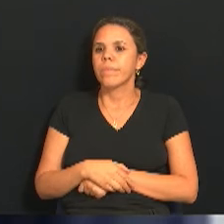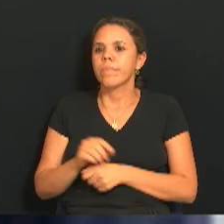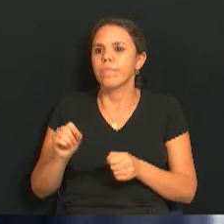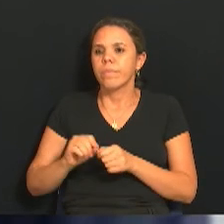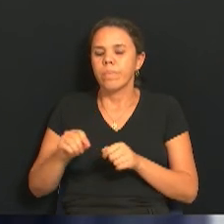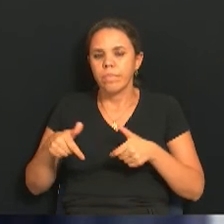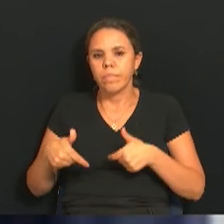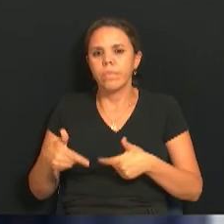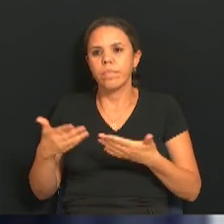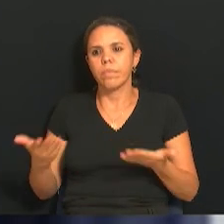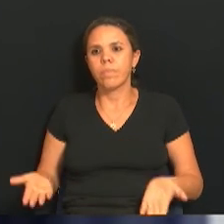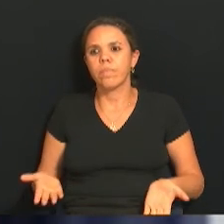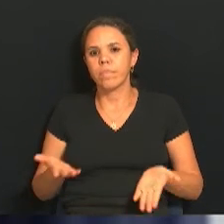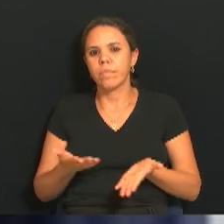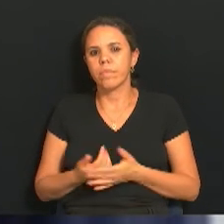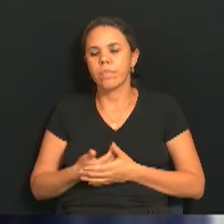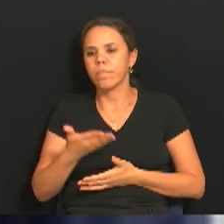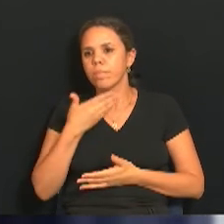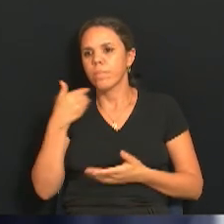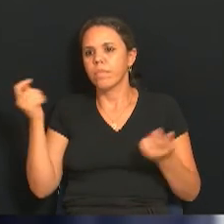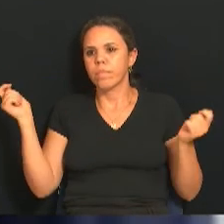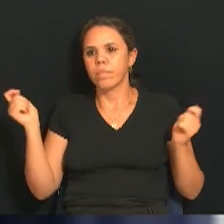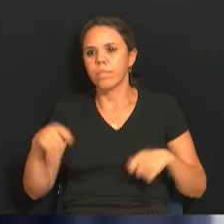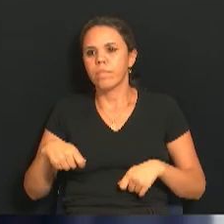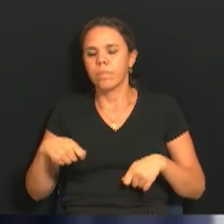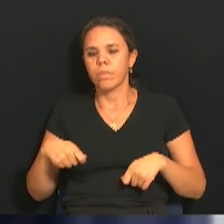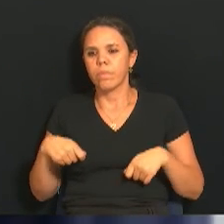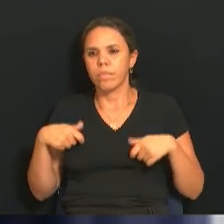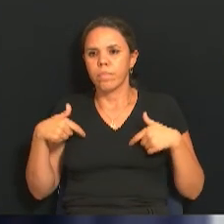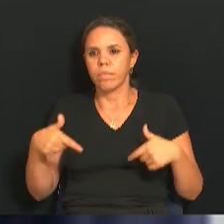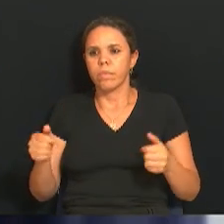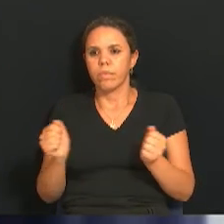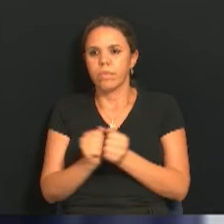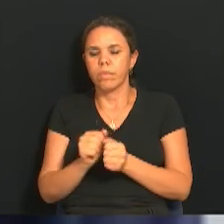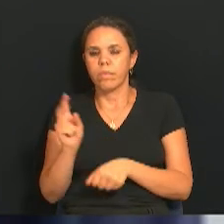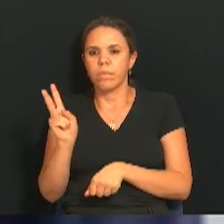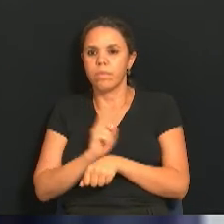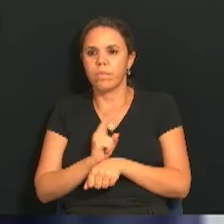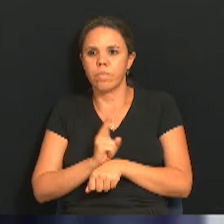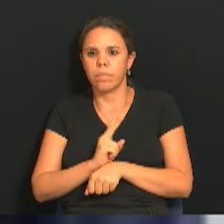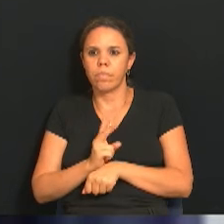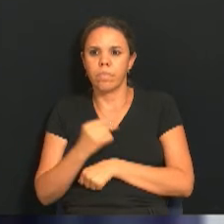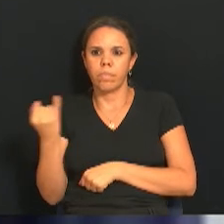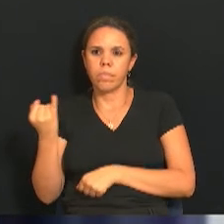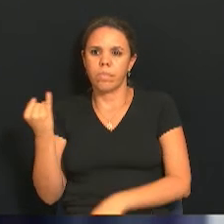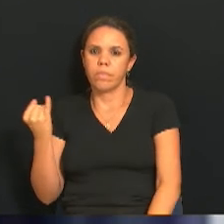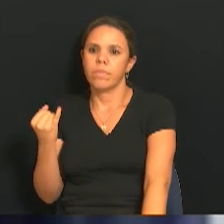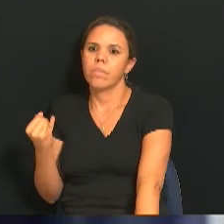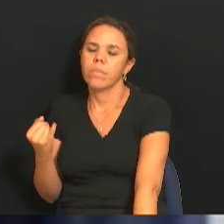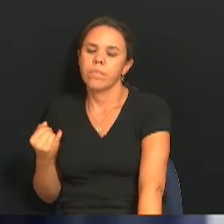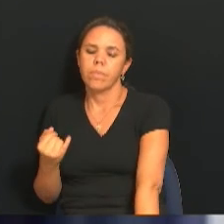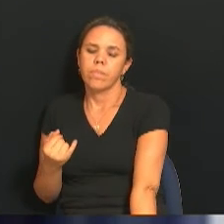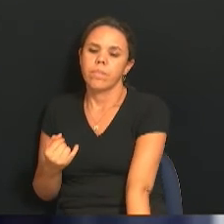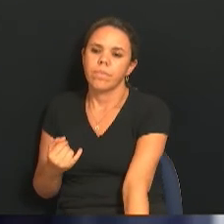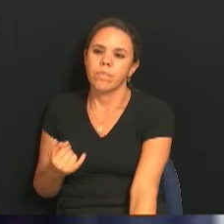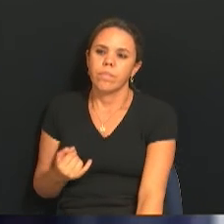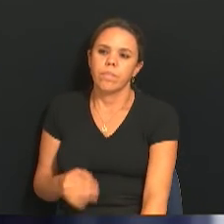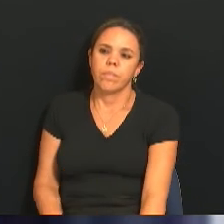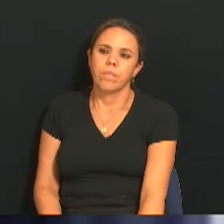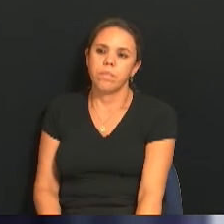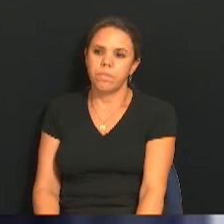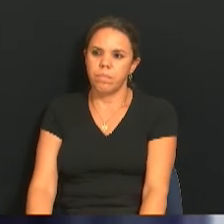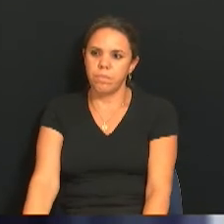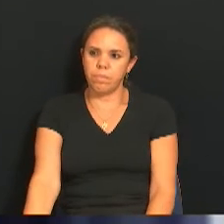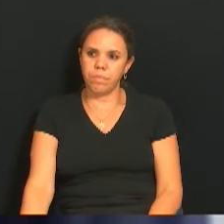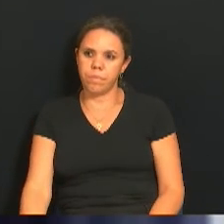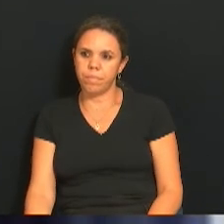ações, procurando fazer o melhor possível, as ações junto com a Guarda Municipal, muito importante, parceiro nosso, né? Polícia